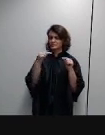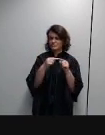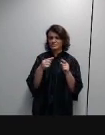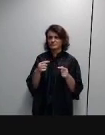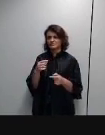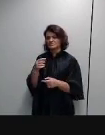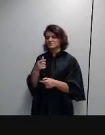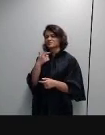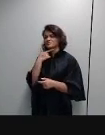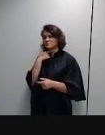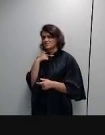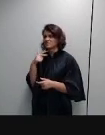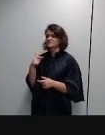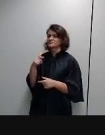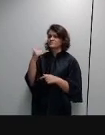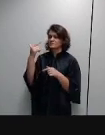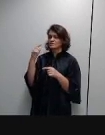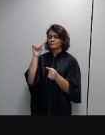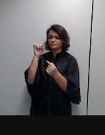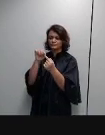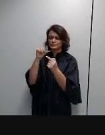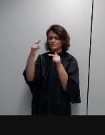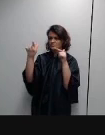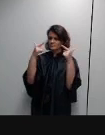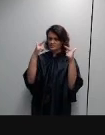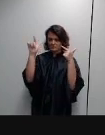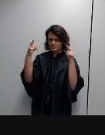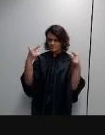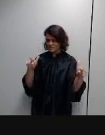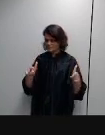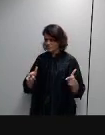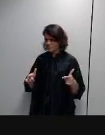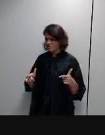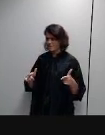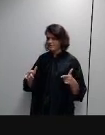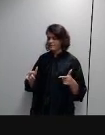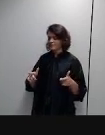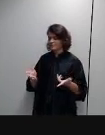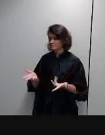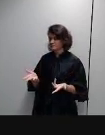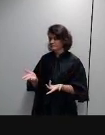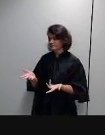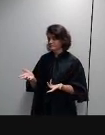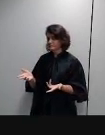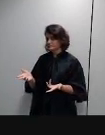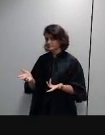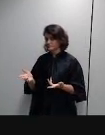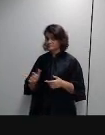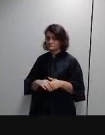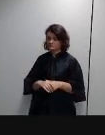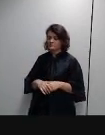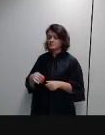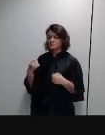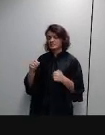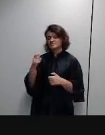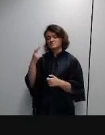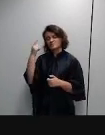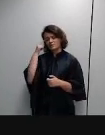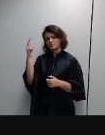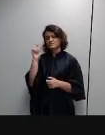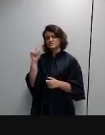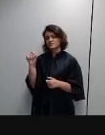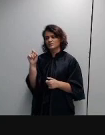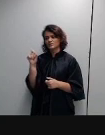o ou quaisquer outros objetos e aproximação é devem ser vistos Nesse